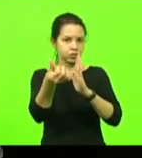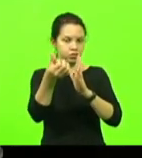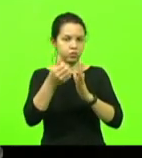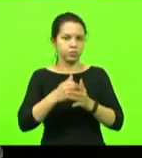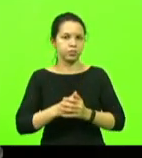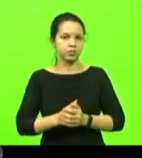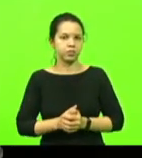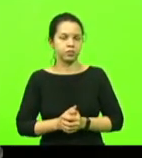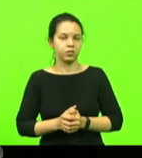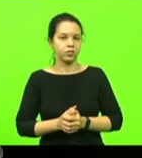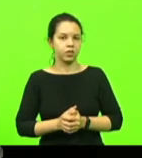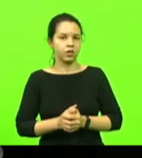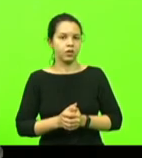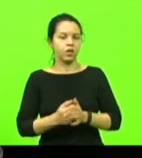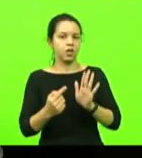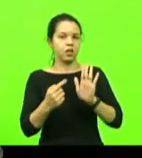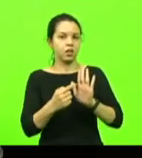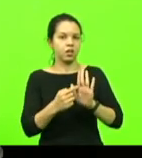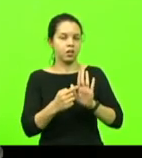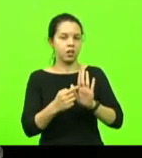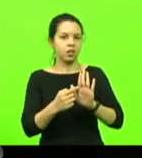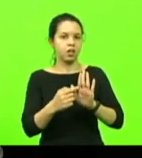letra I, com